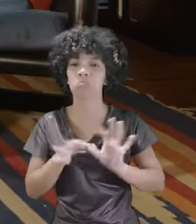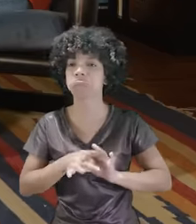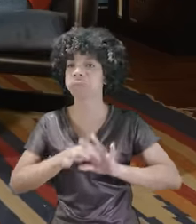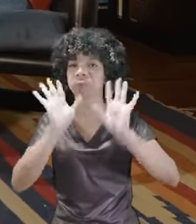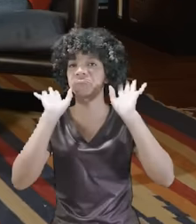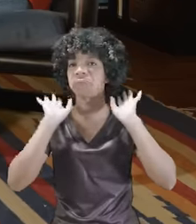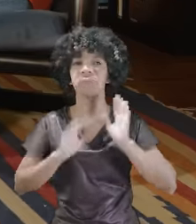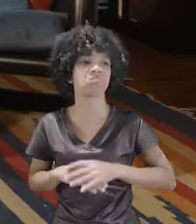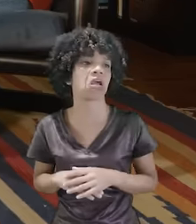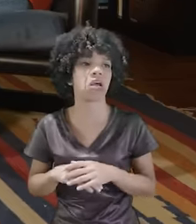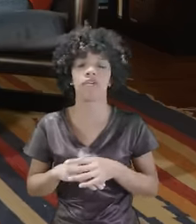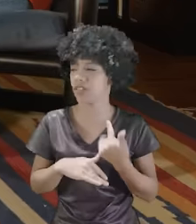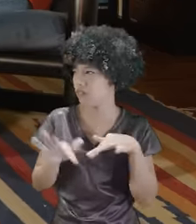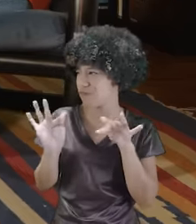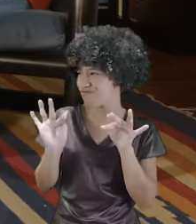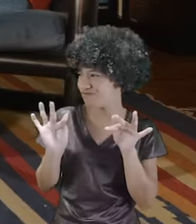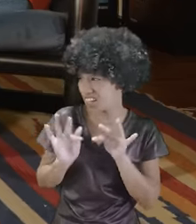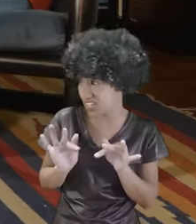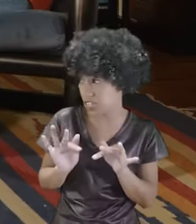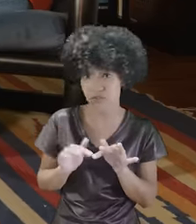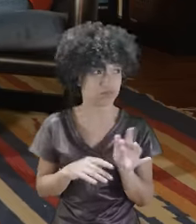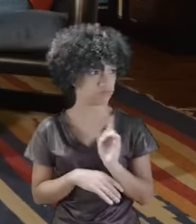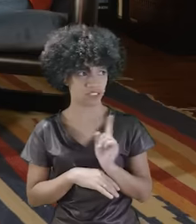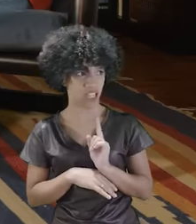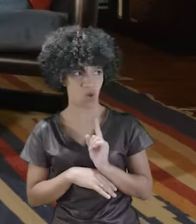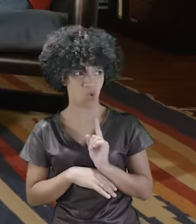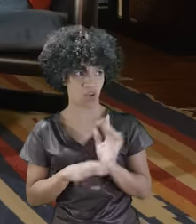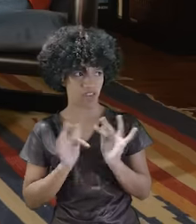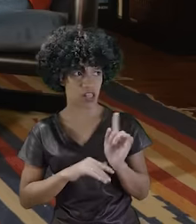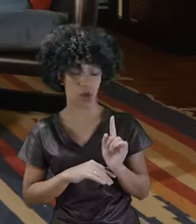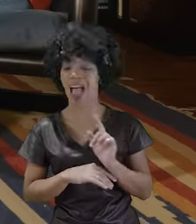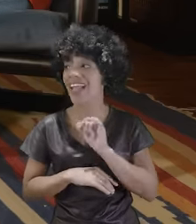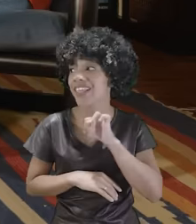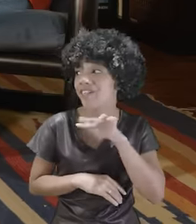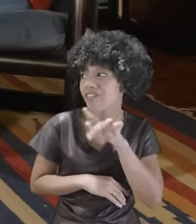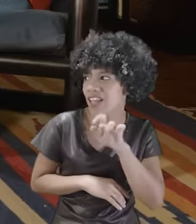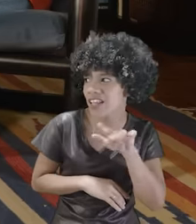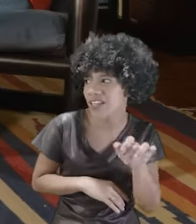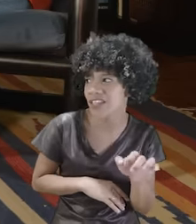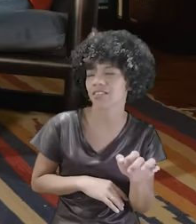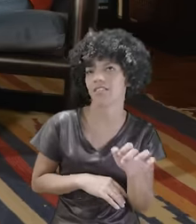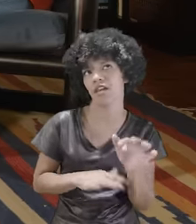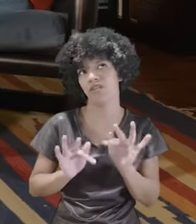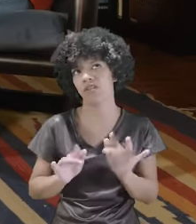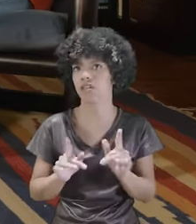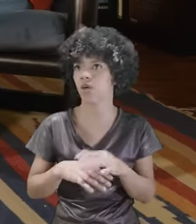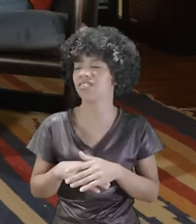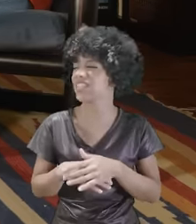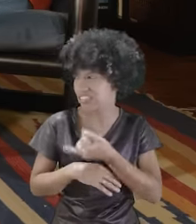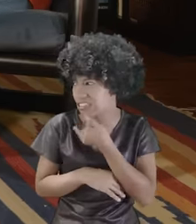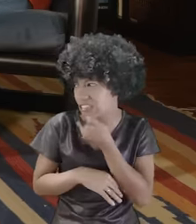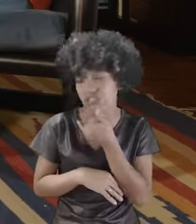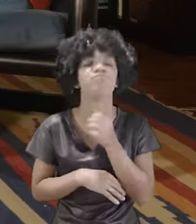interesse para mim pode eu tava bem feliz não tava feliz Nada infeliz infeliz em bem tá feliz a ter contato